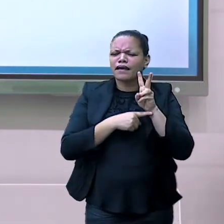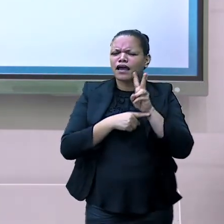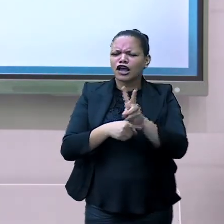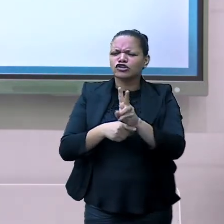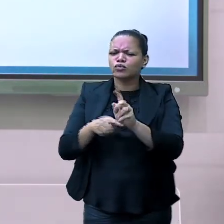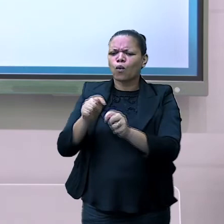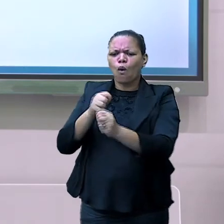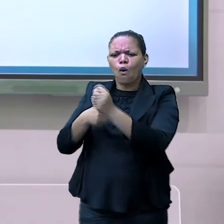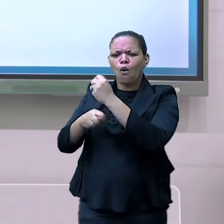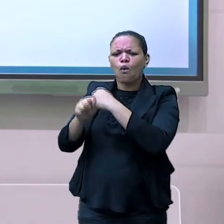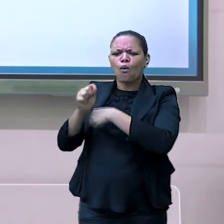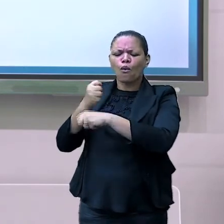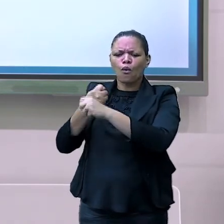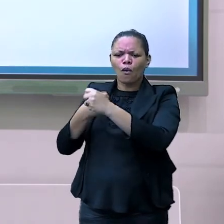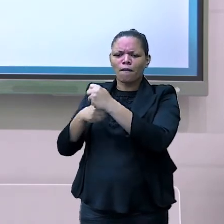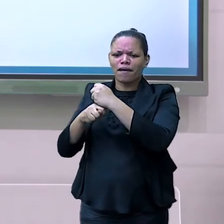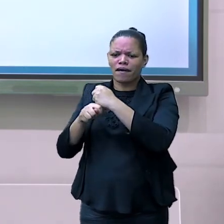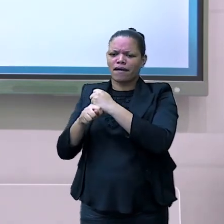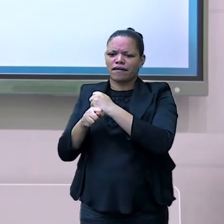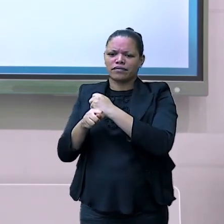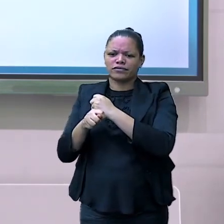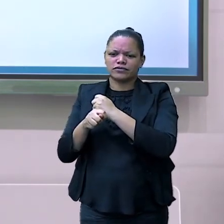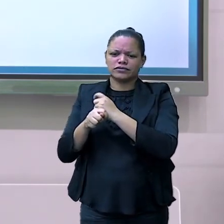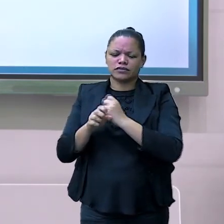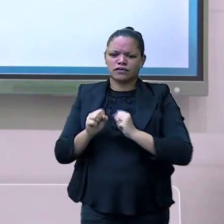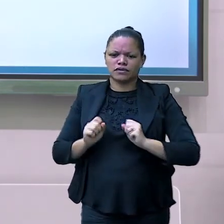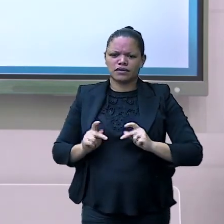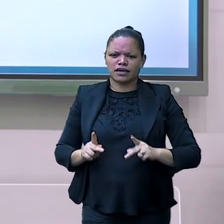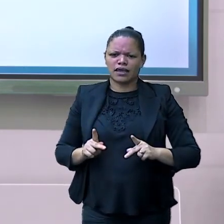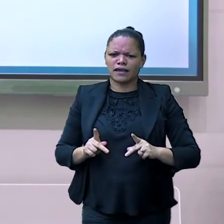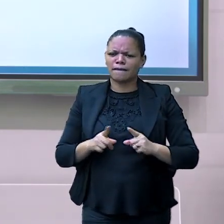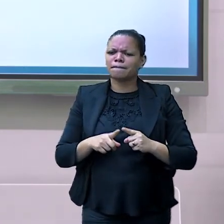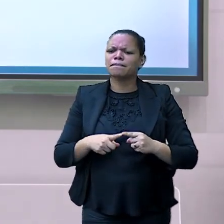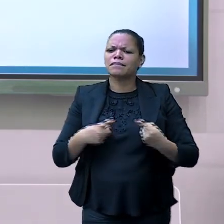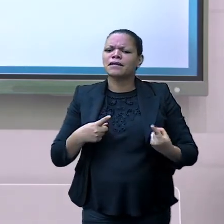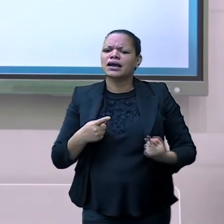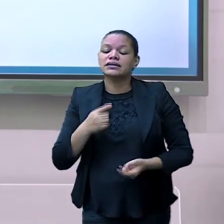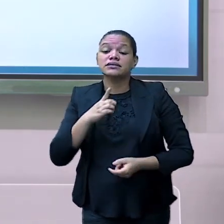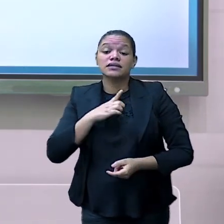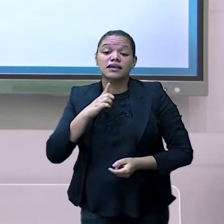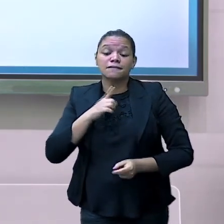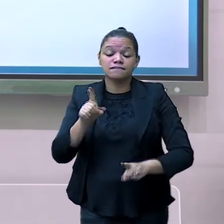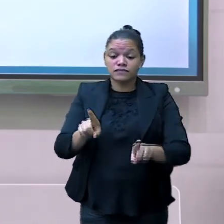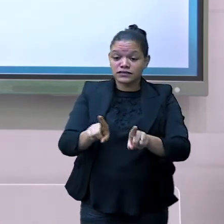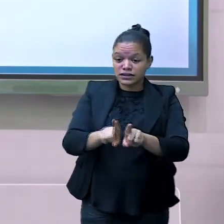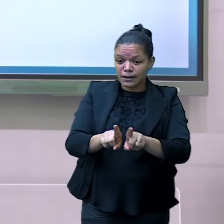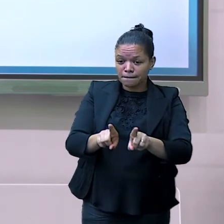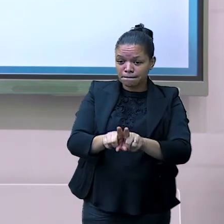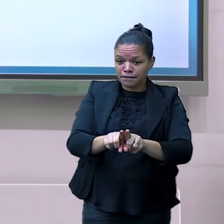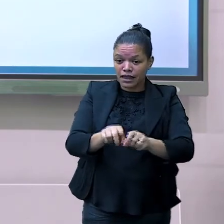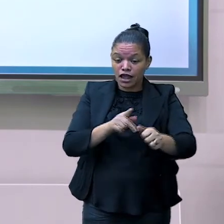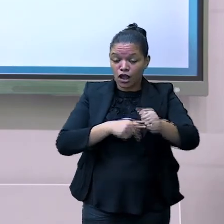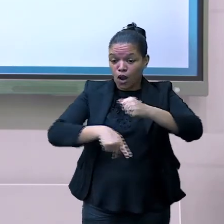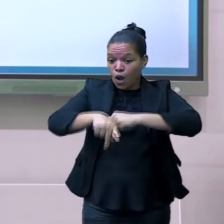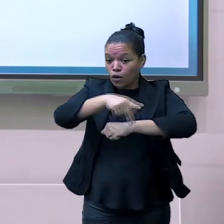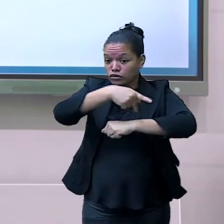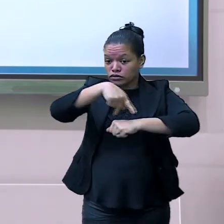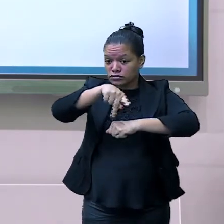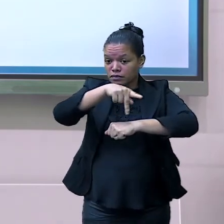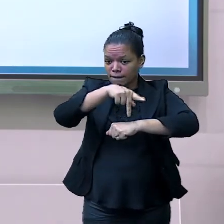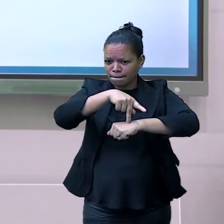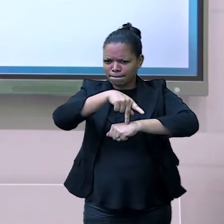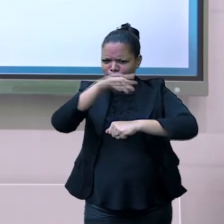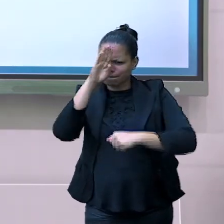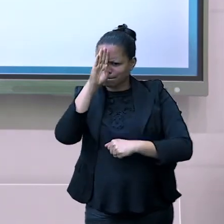são os principais importadores, ou seja, quais são os países que a gente estabelece essa comercialização